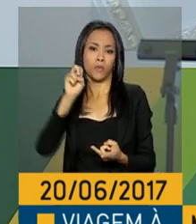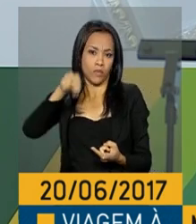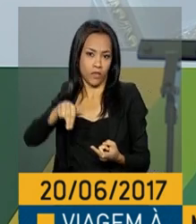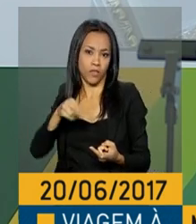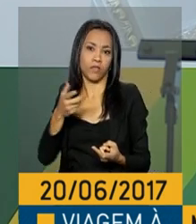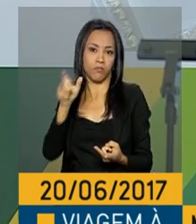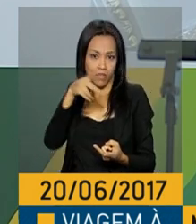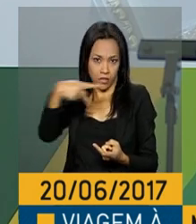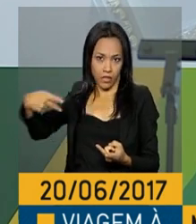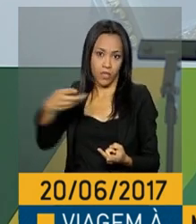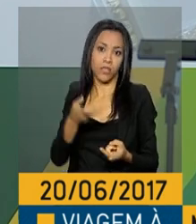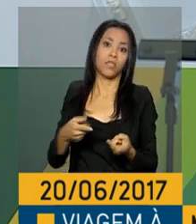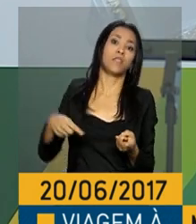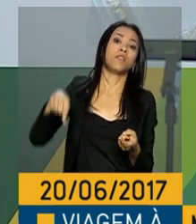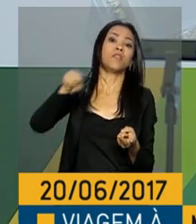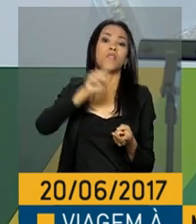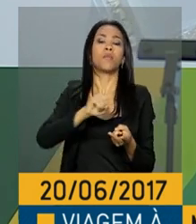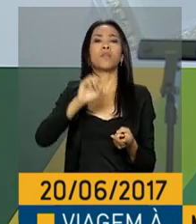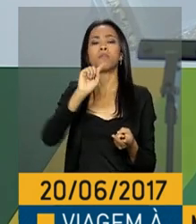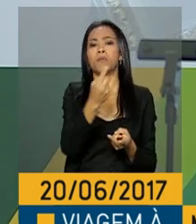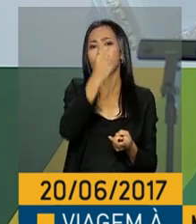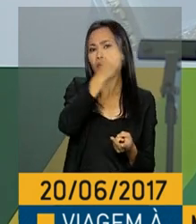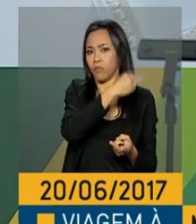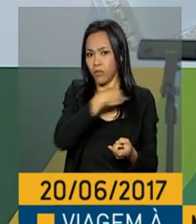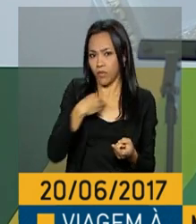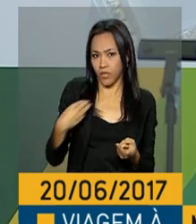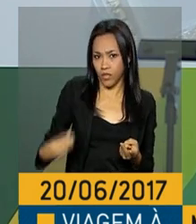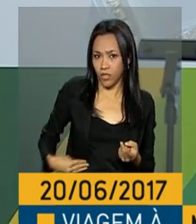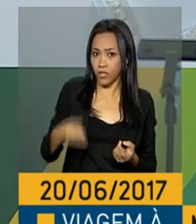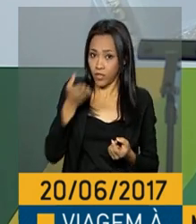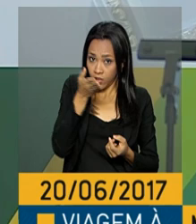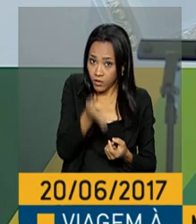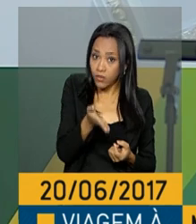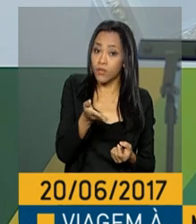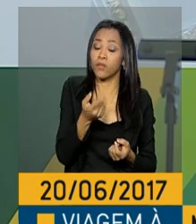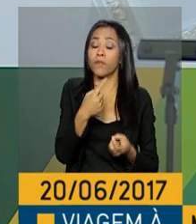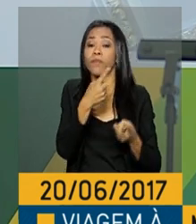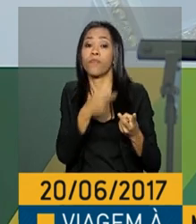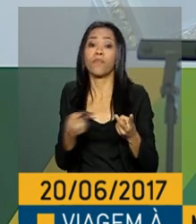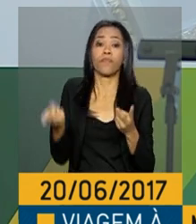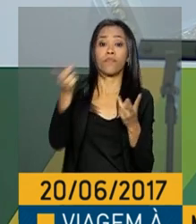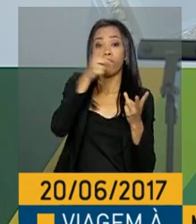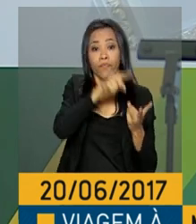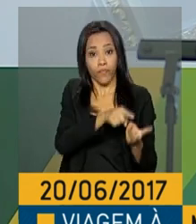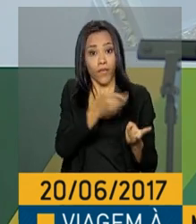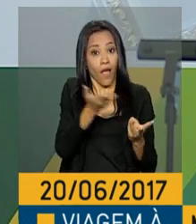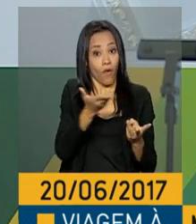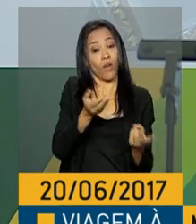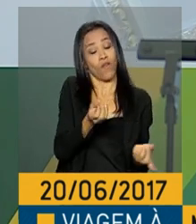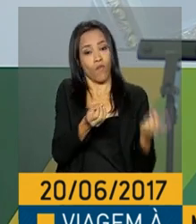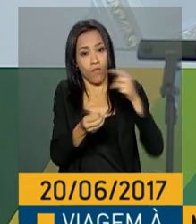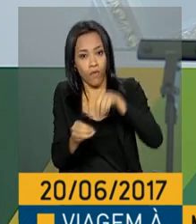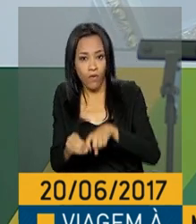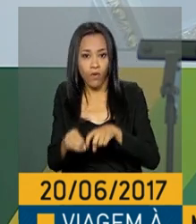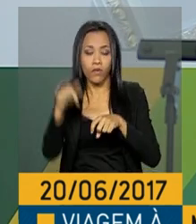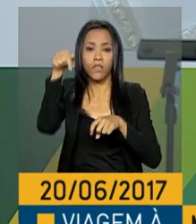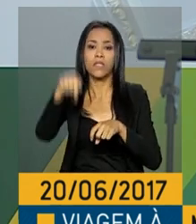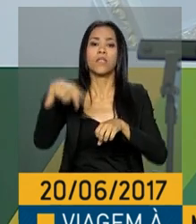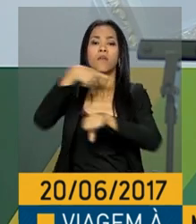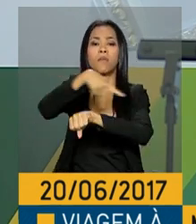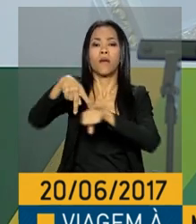com o então primeiro-ministro e chefe de governo Medvedev, e agora volto à Rússia para mais uma